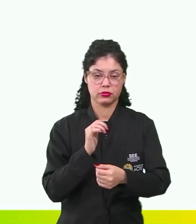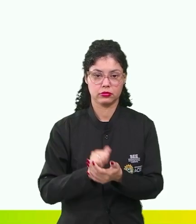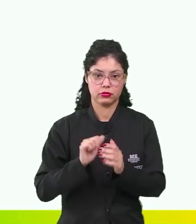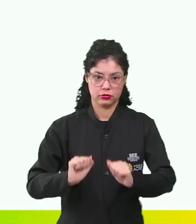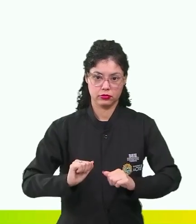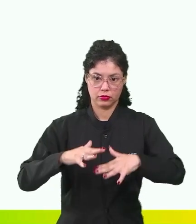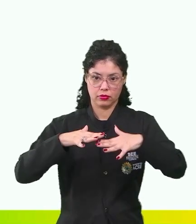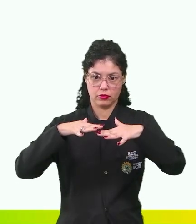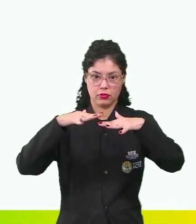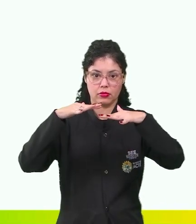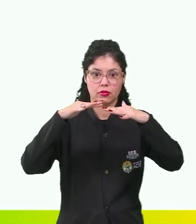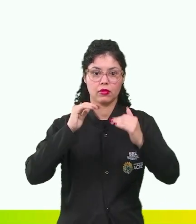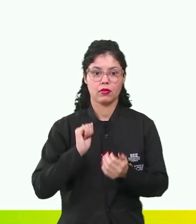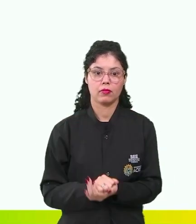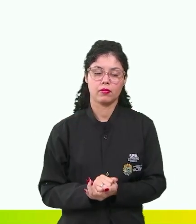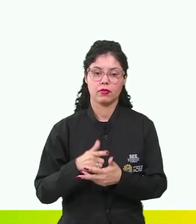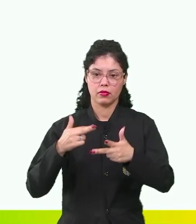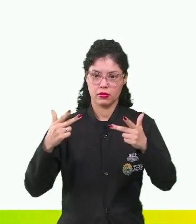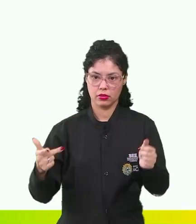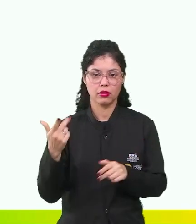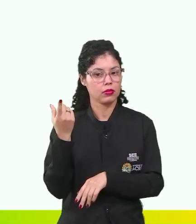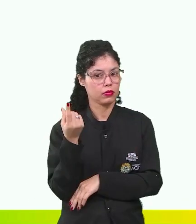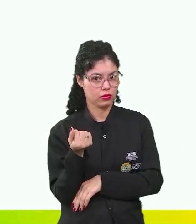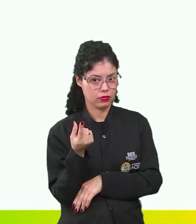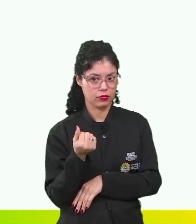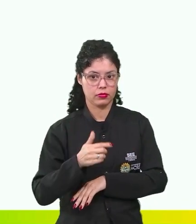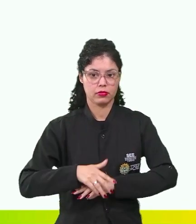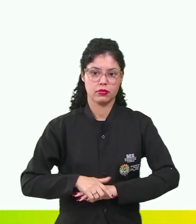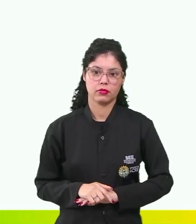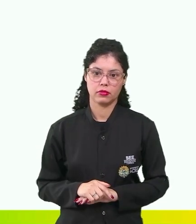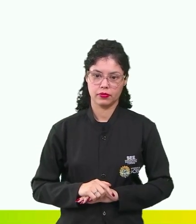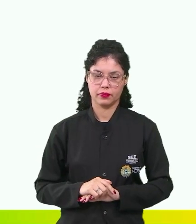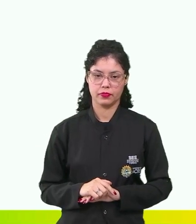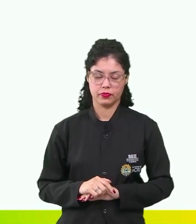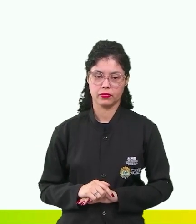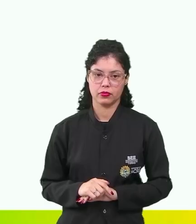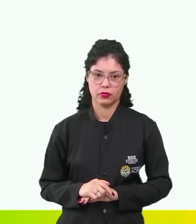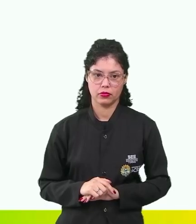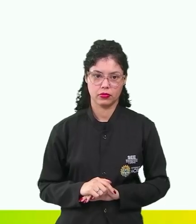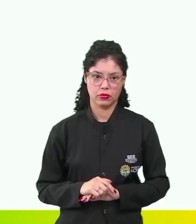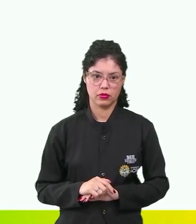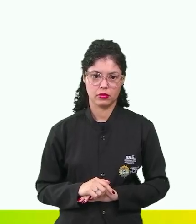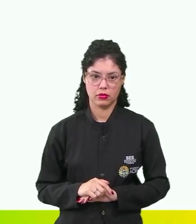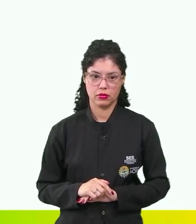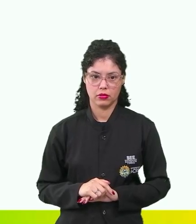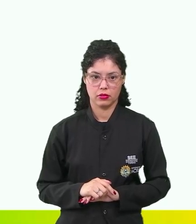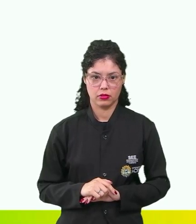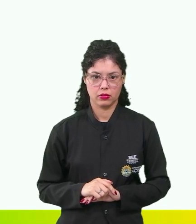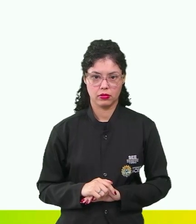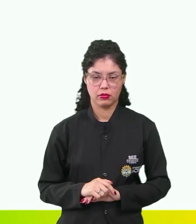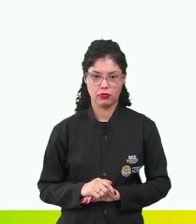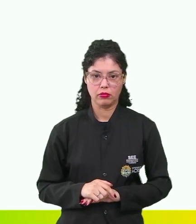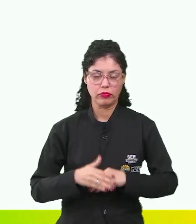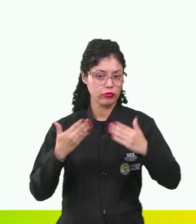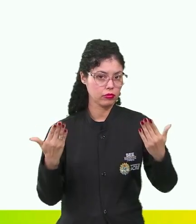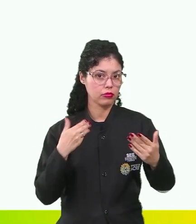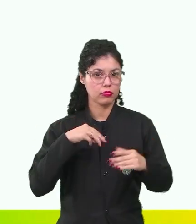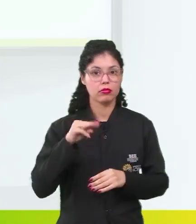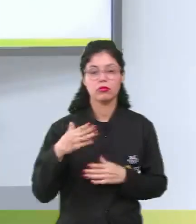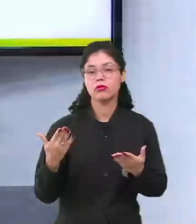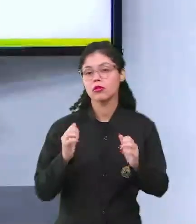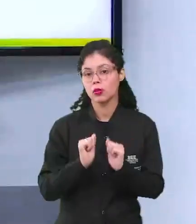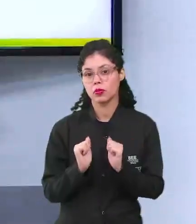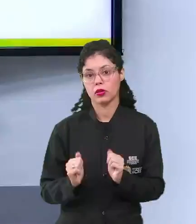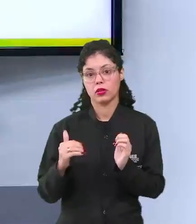de investimentos estratégicos e acúmulo de bens e ou dinheiro. Então, quem é rico